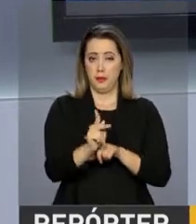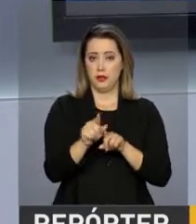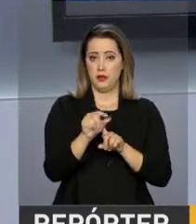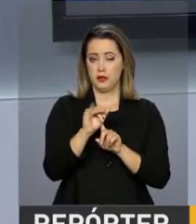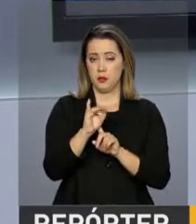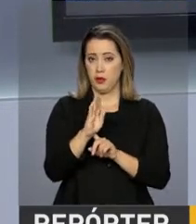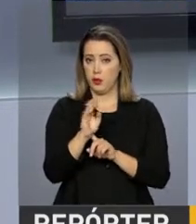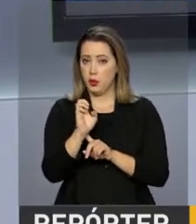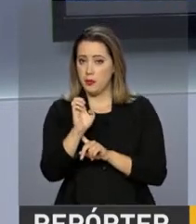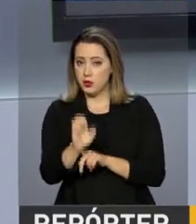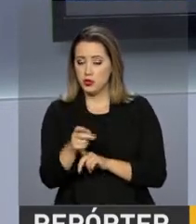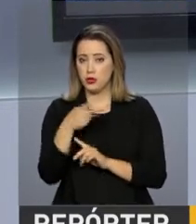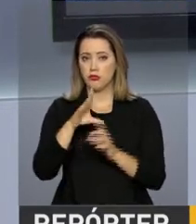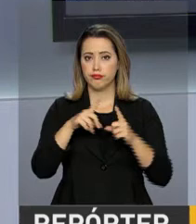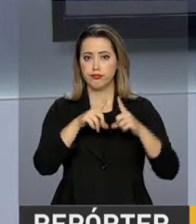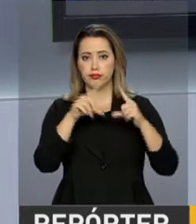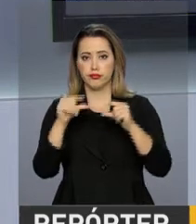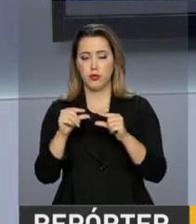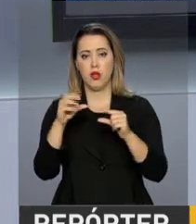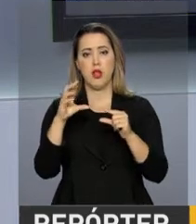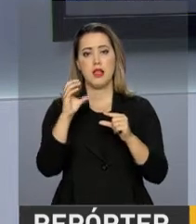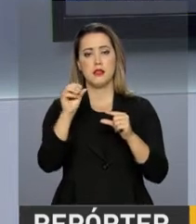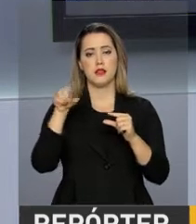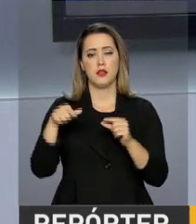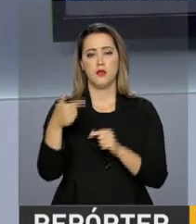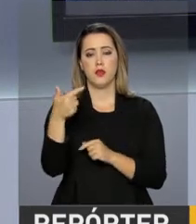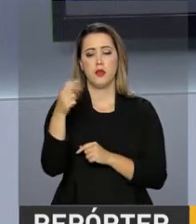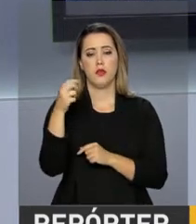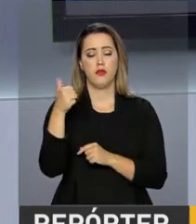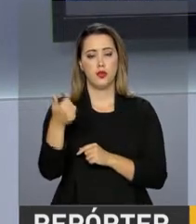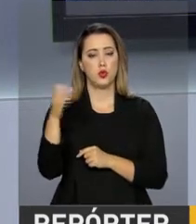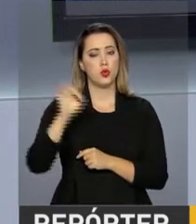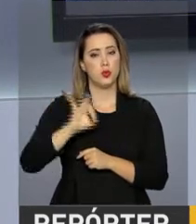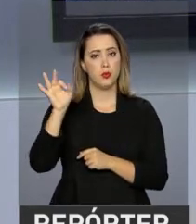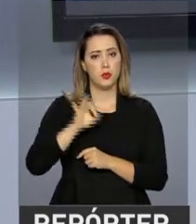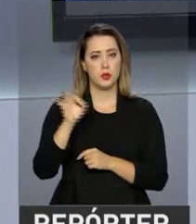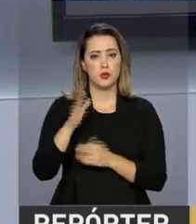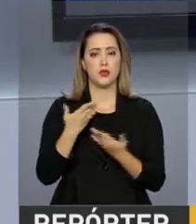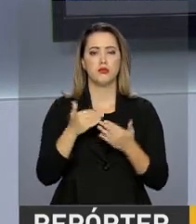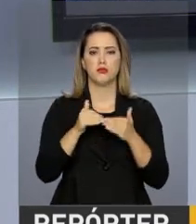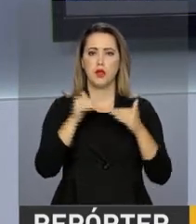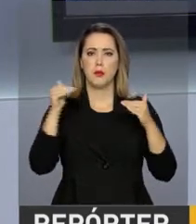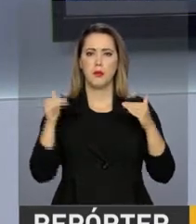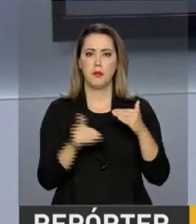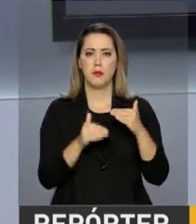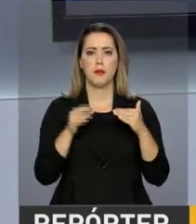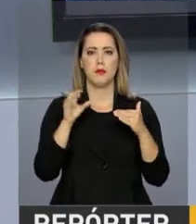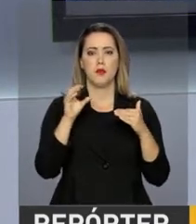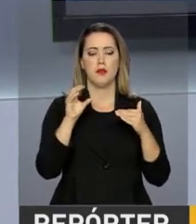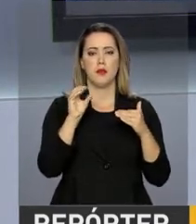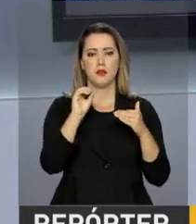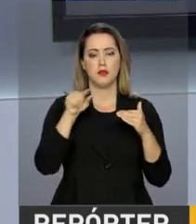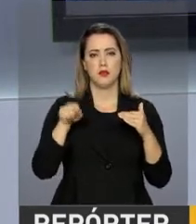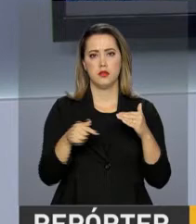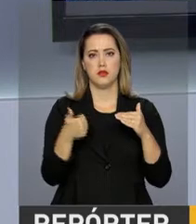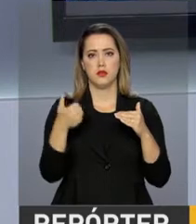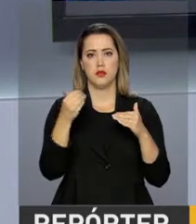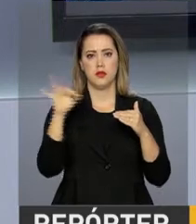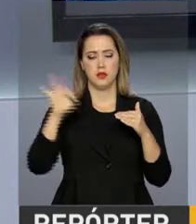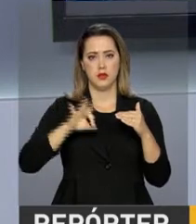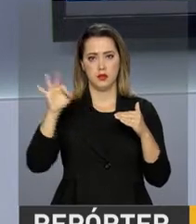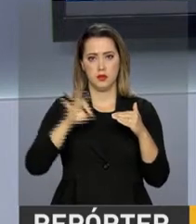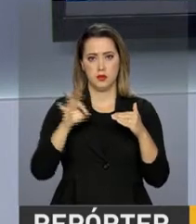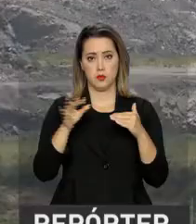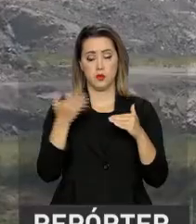é teve variação de menos 0,1 por cento em junho abaixo dos us 0,10 por cento registrados em maio